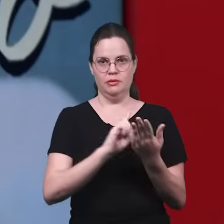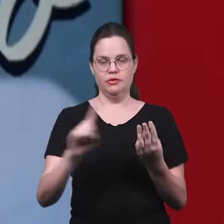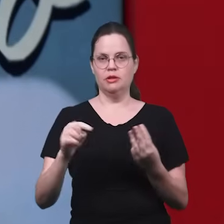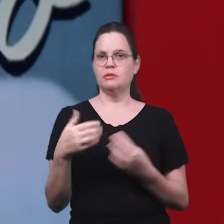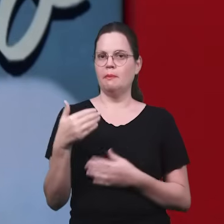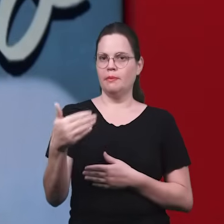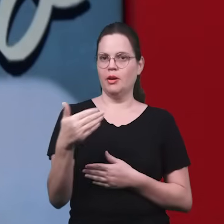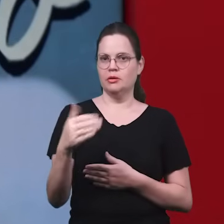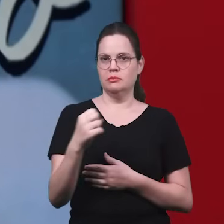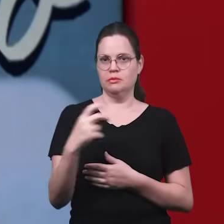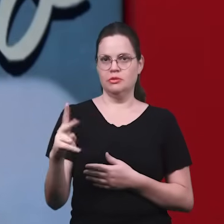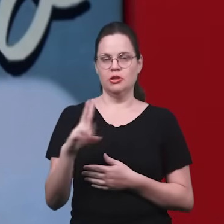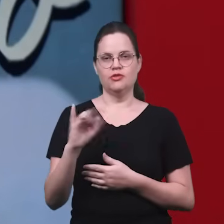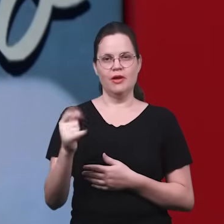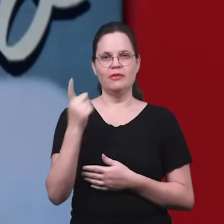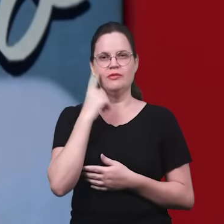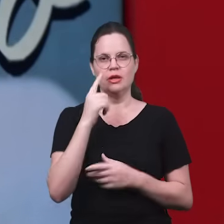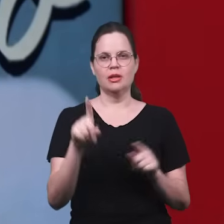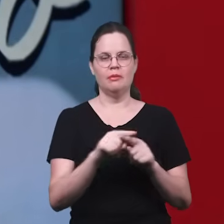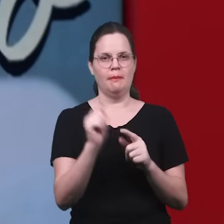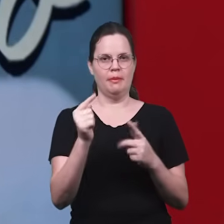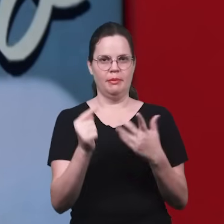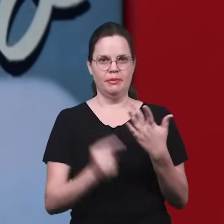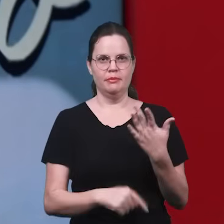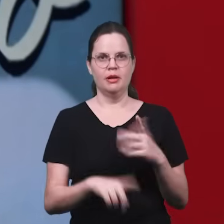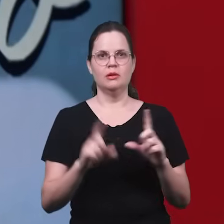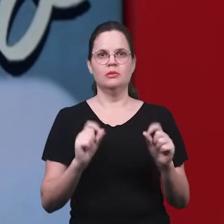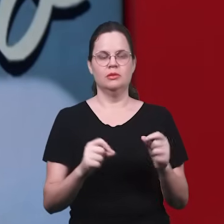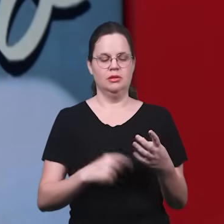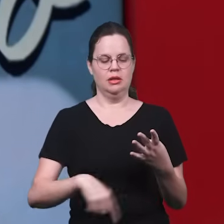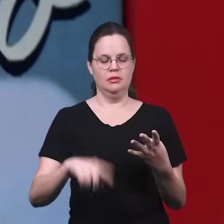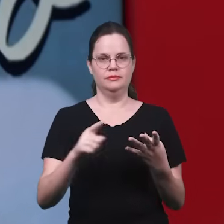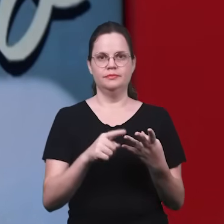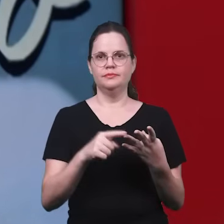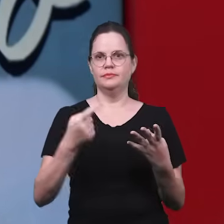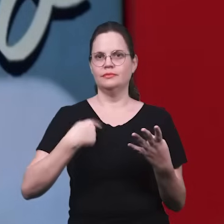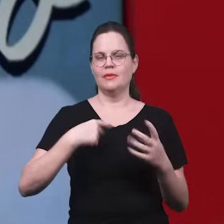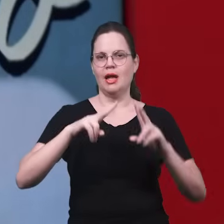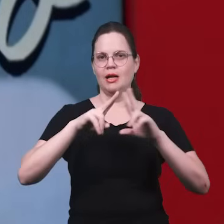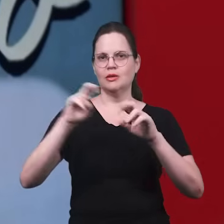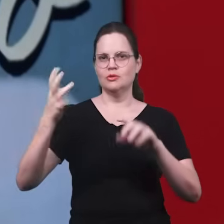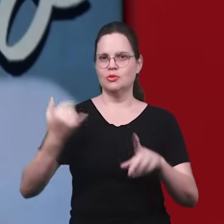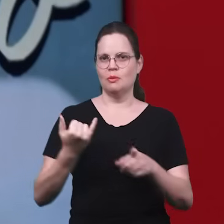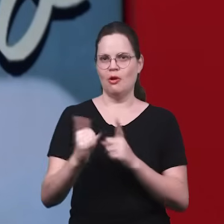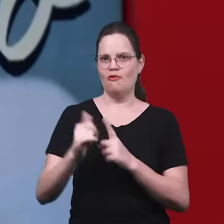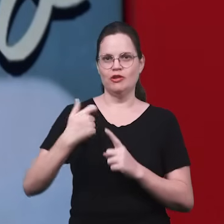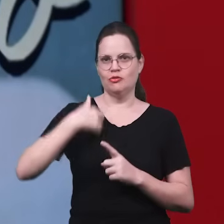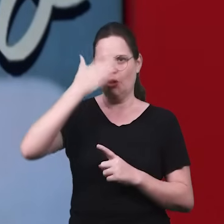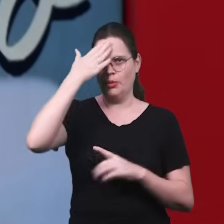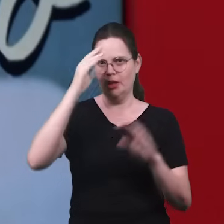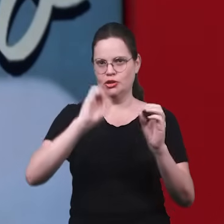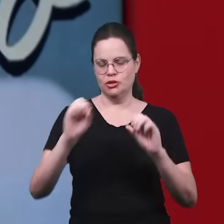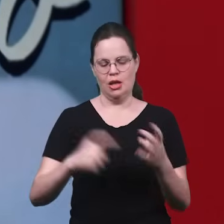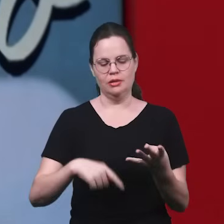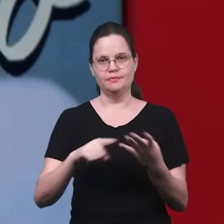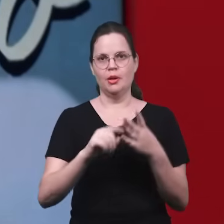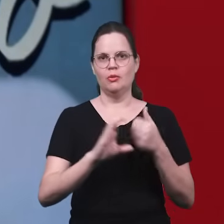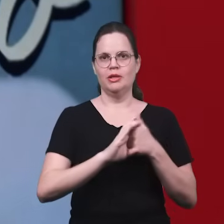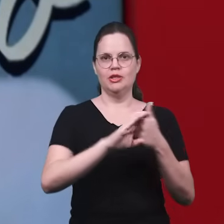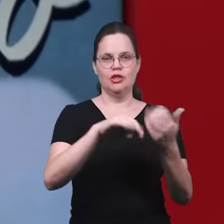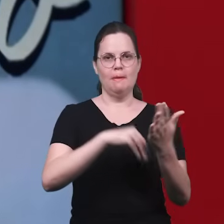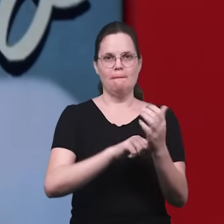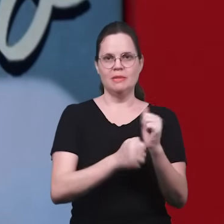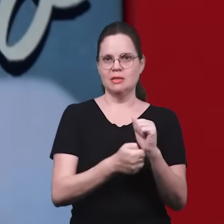também as causas dessa falência do cristianismo, está a cegueira profética e o cristianismo sem mistério, que nós